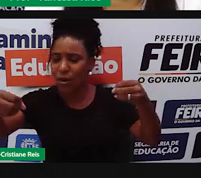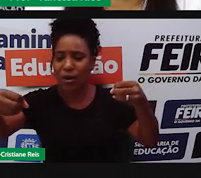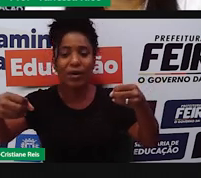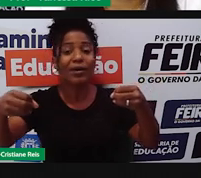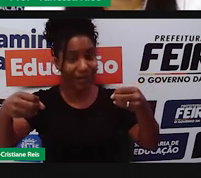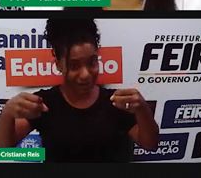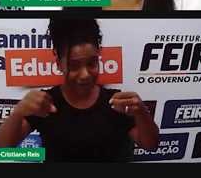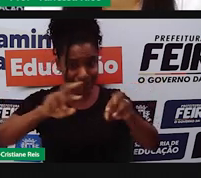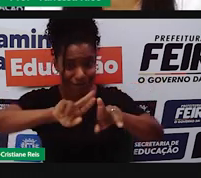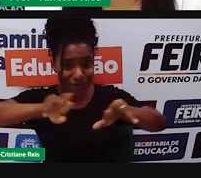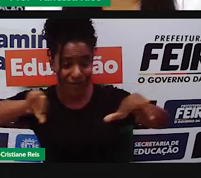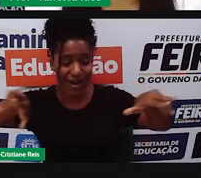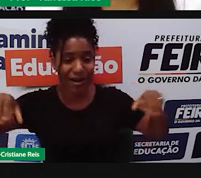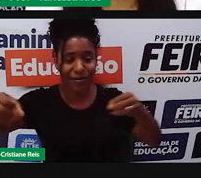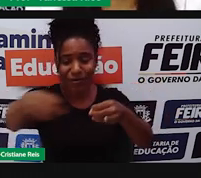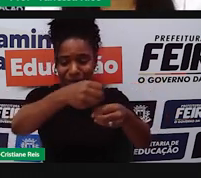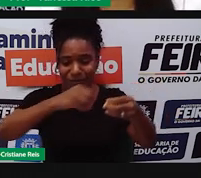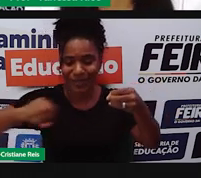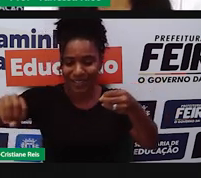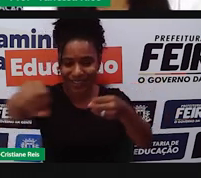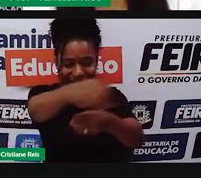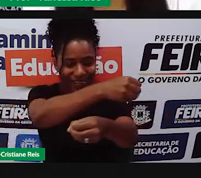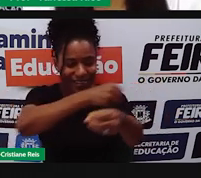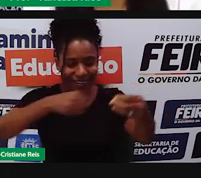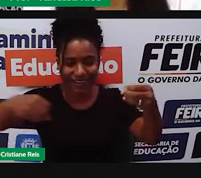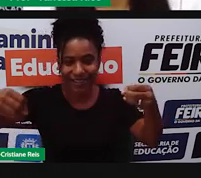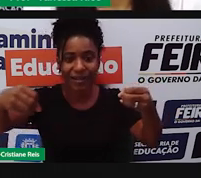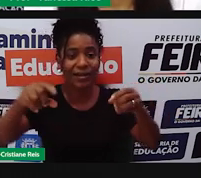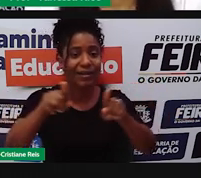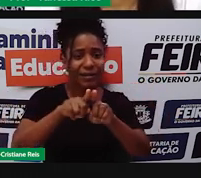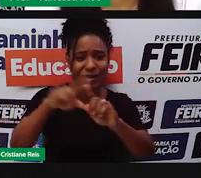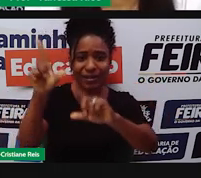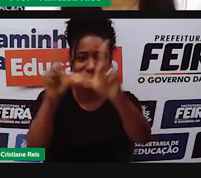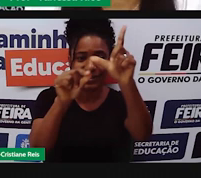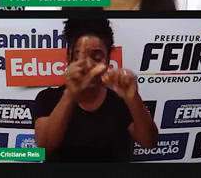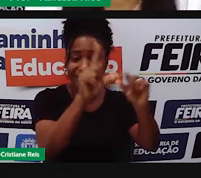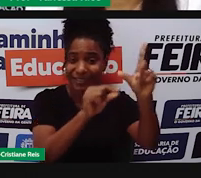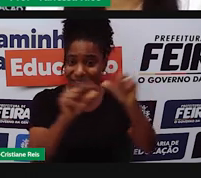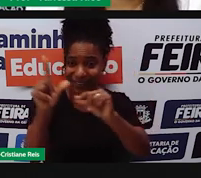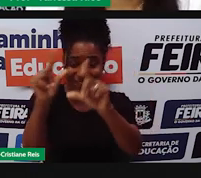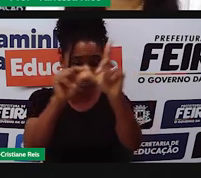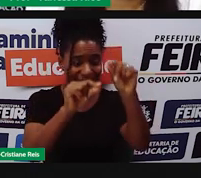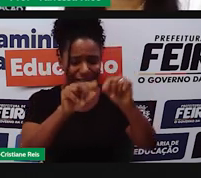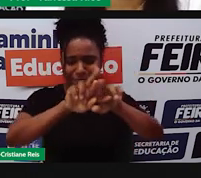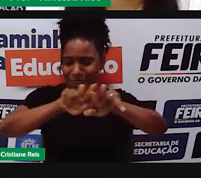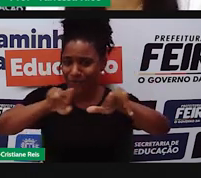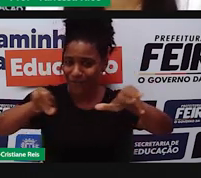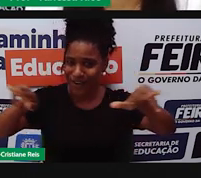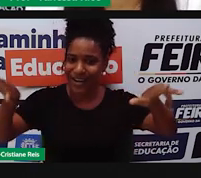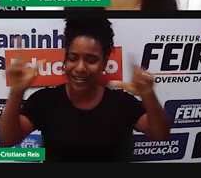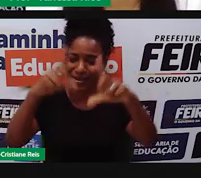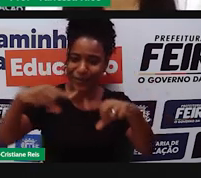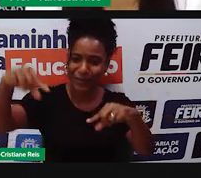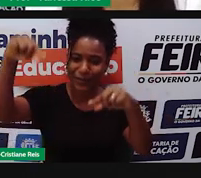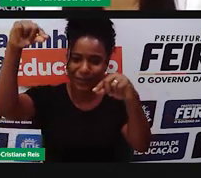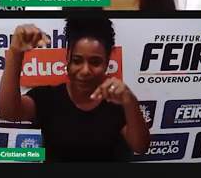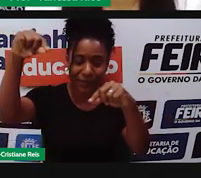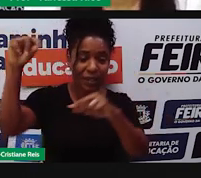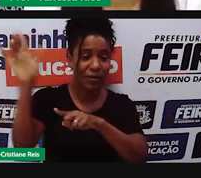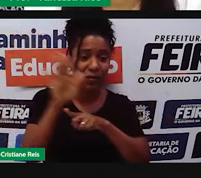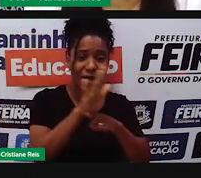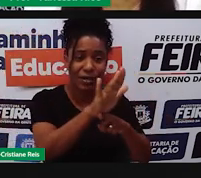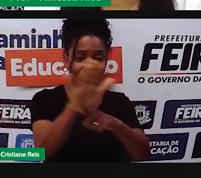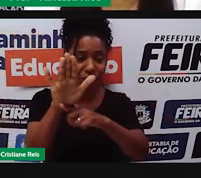pelos planetas, pelos astros, pelo Sol, e que favorece aí a existência da vida onde a gente